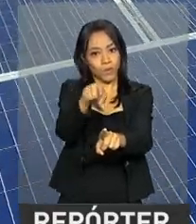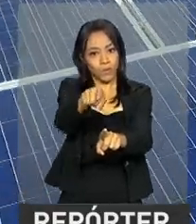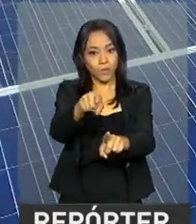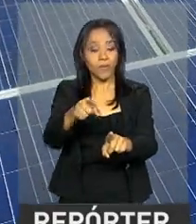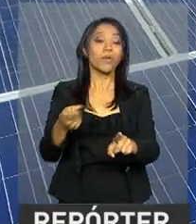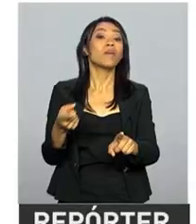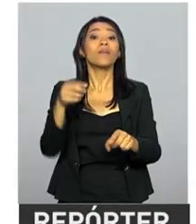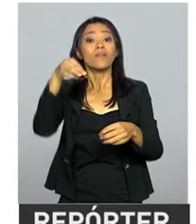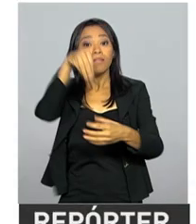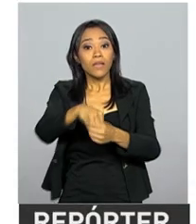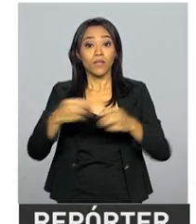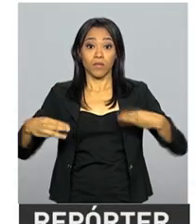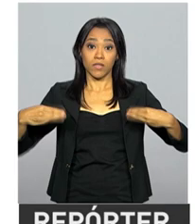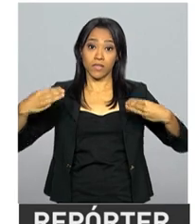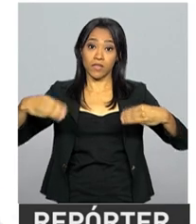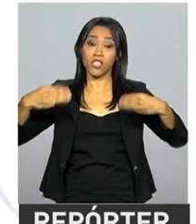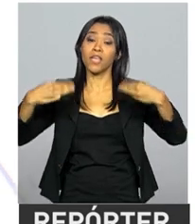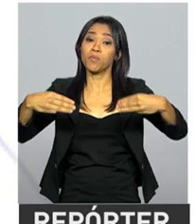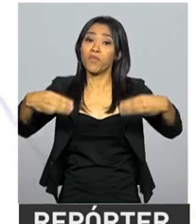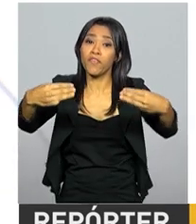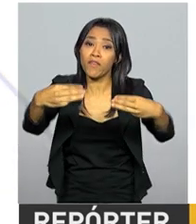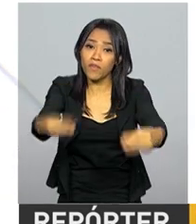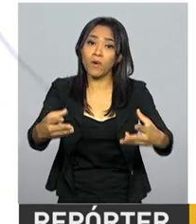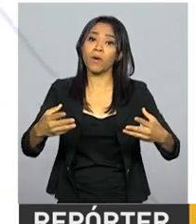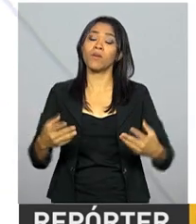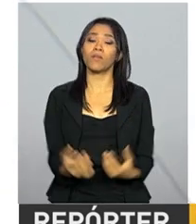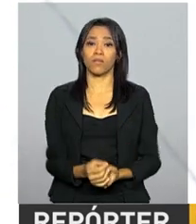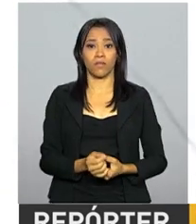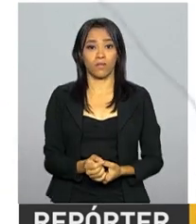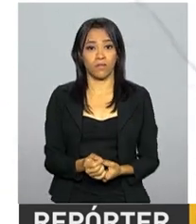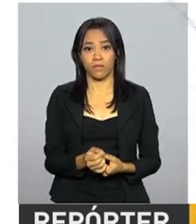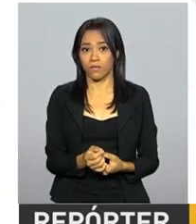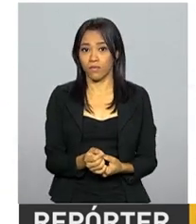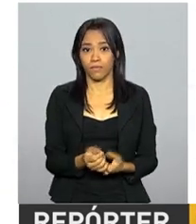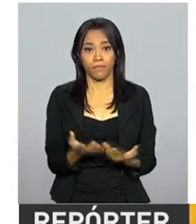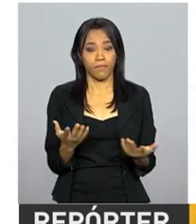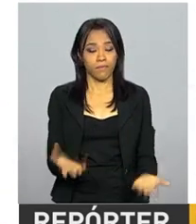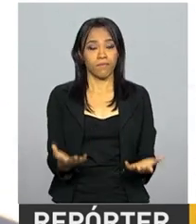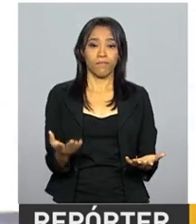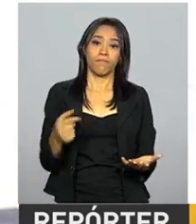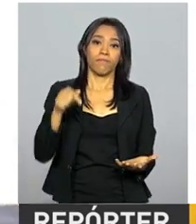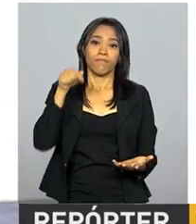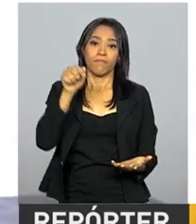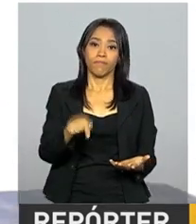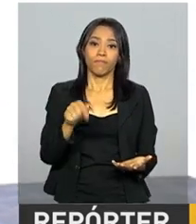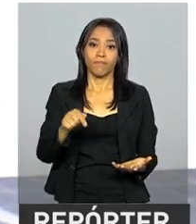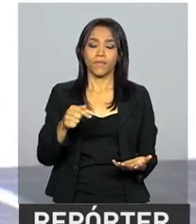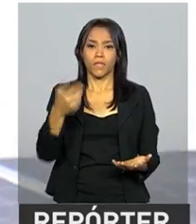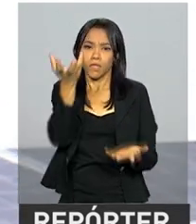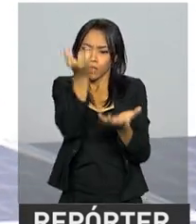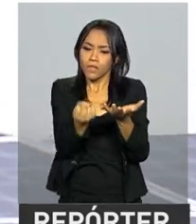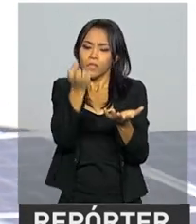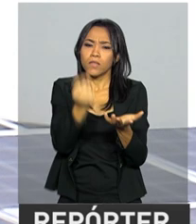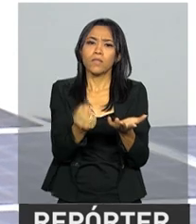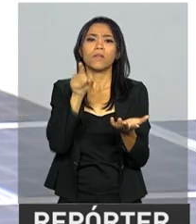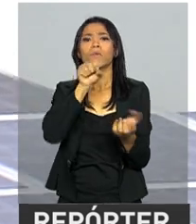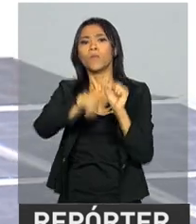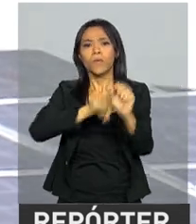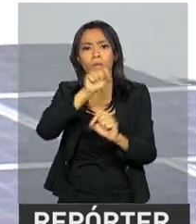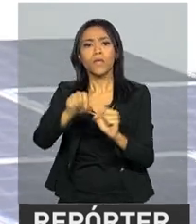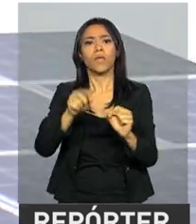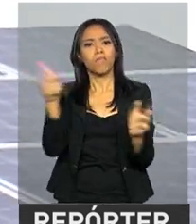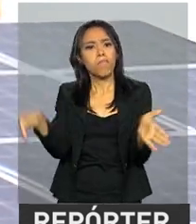dos Ministérios o ministério vai compensar parte da energia elétrica que consome com geração